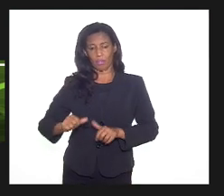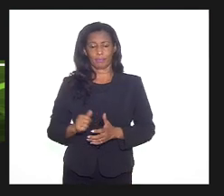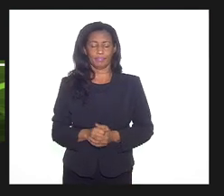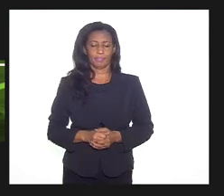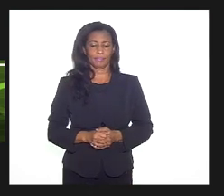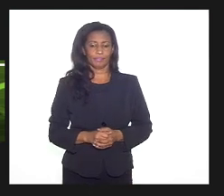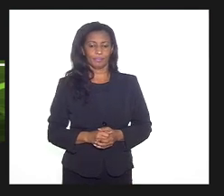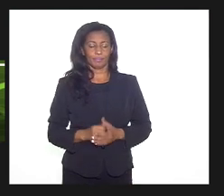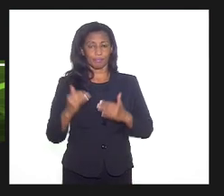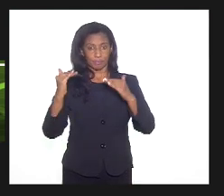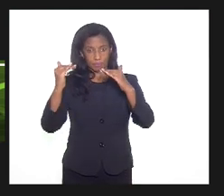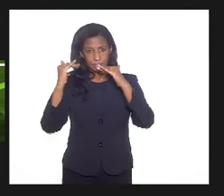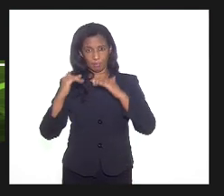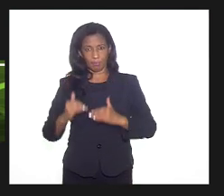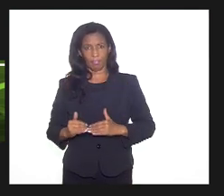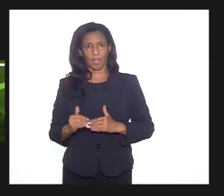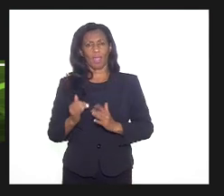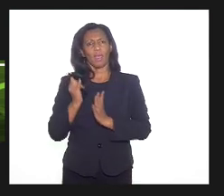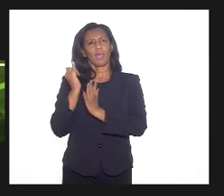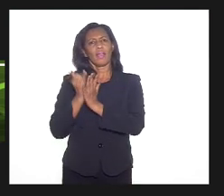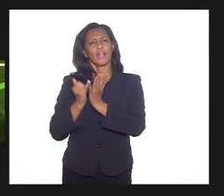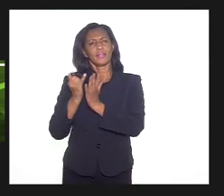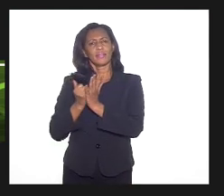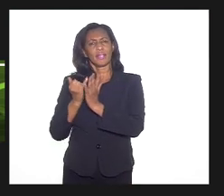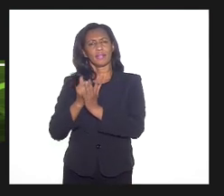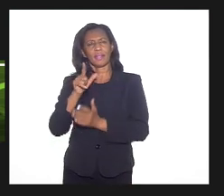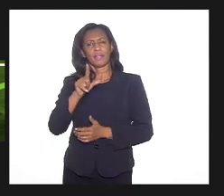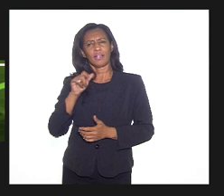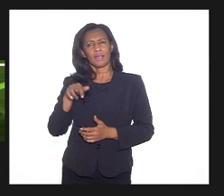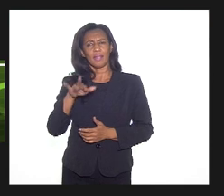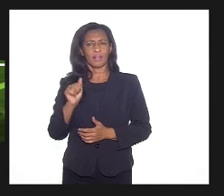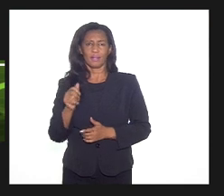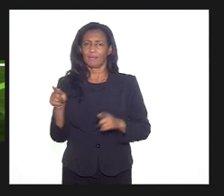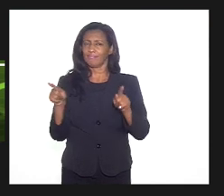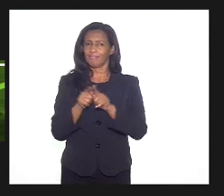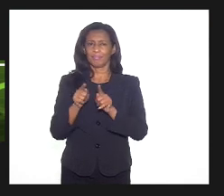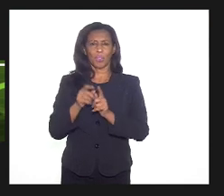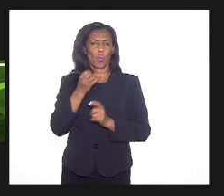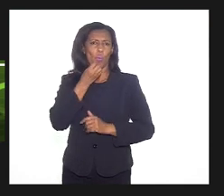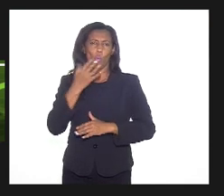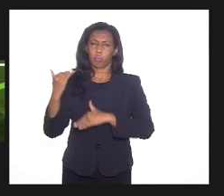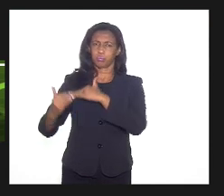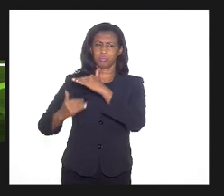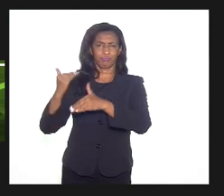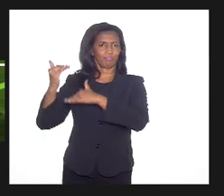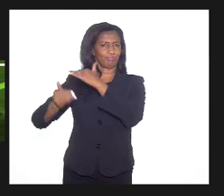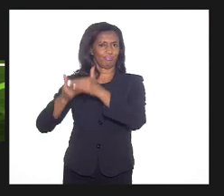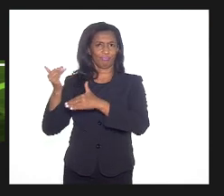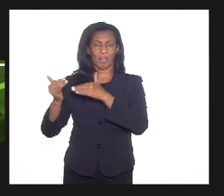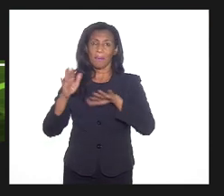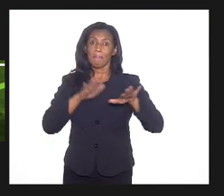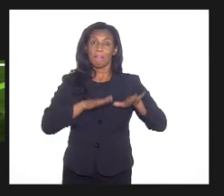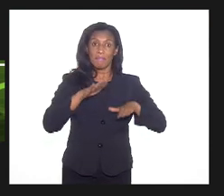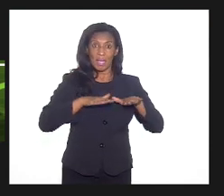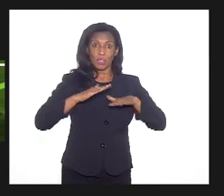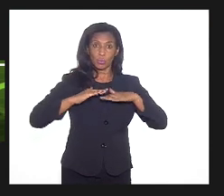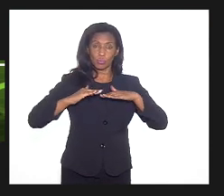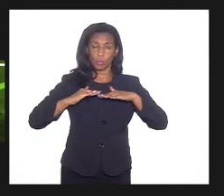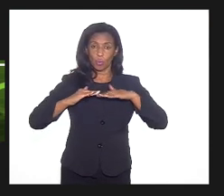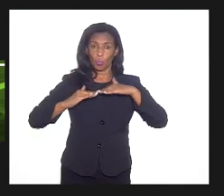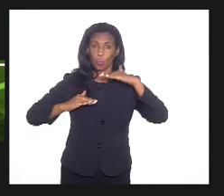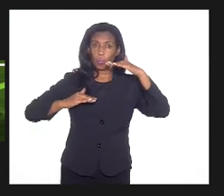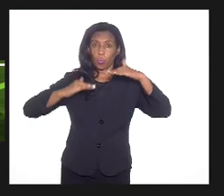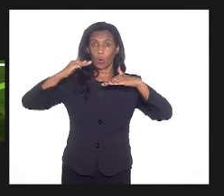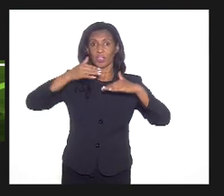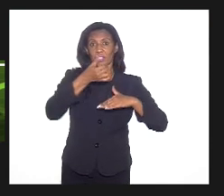crescimento da receita corrente líquida, nós também não temos um bom desempenho, apesar do crescimento de